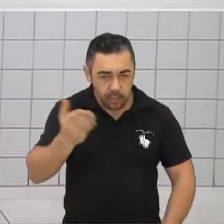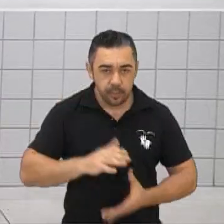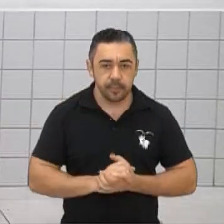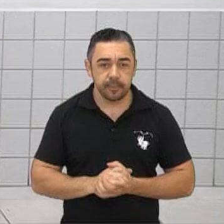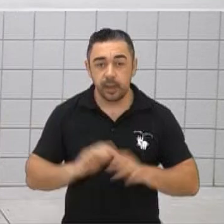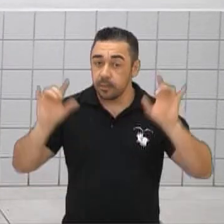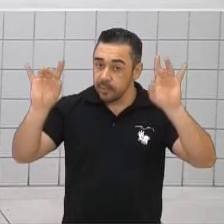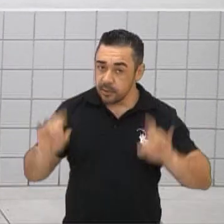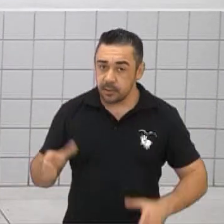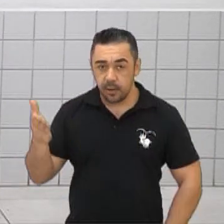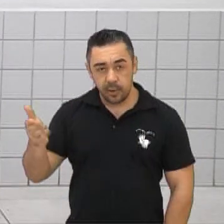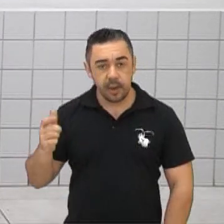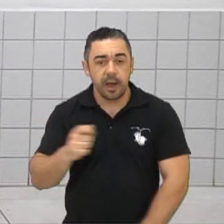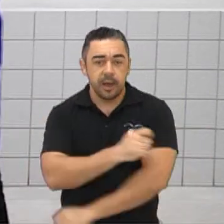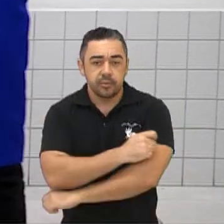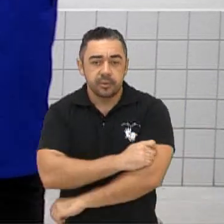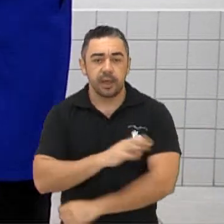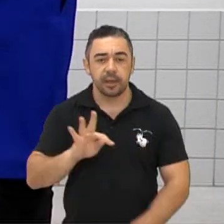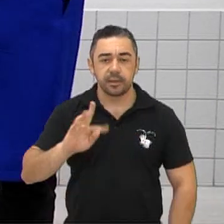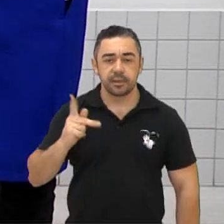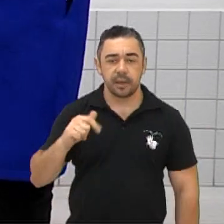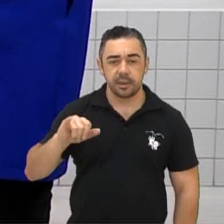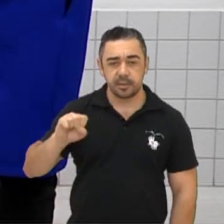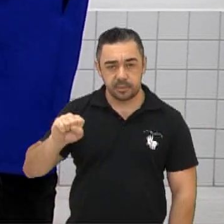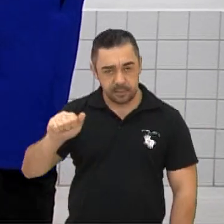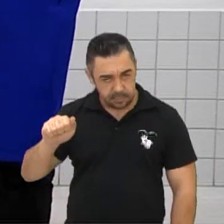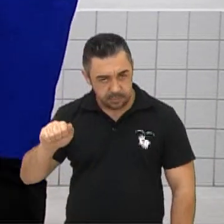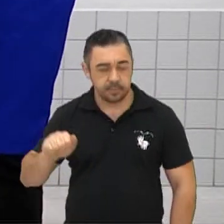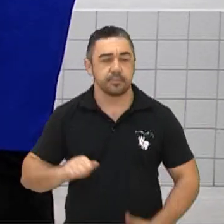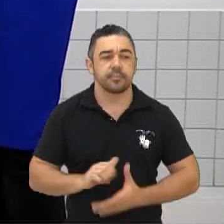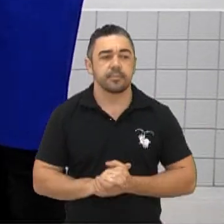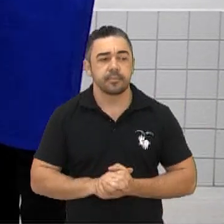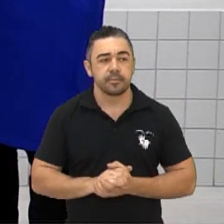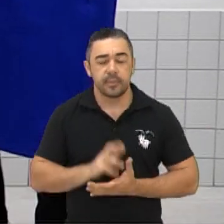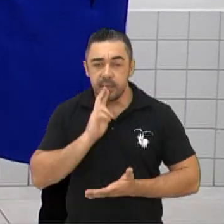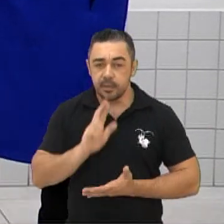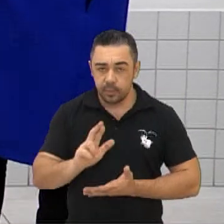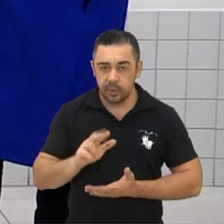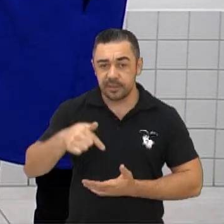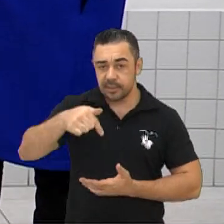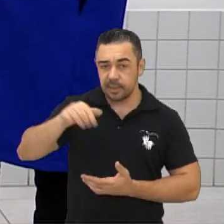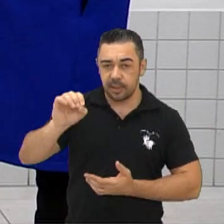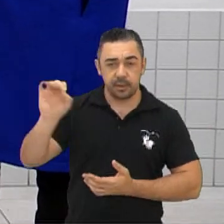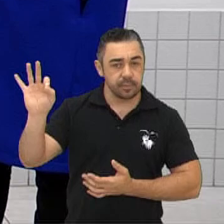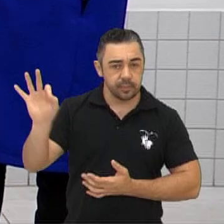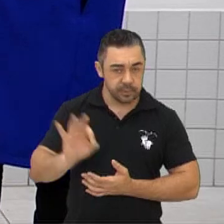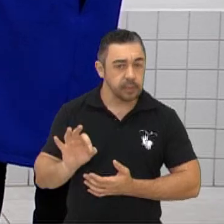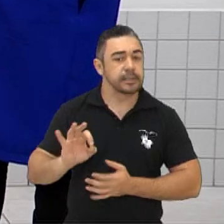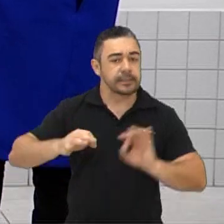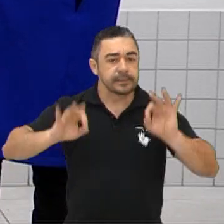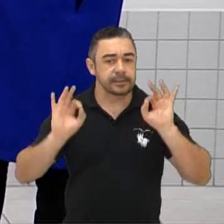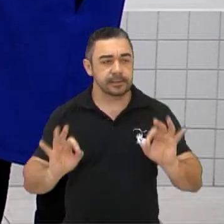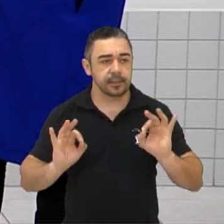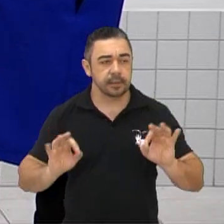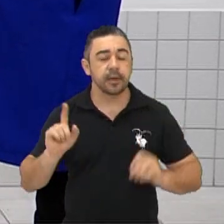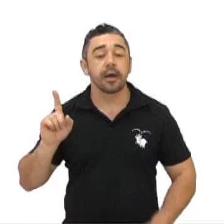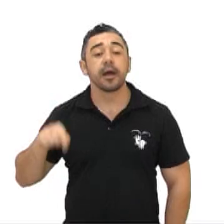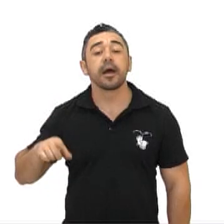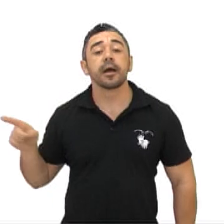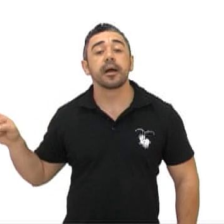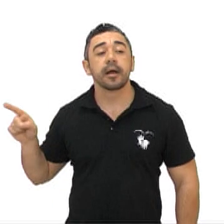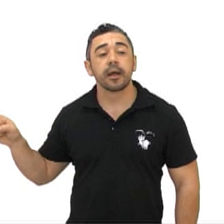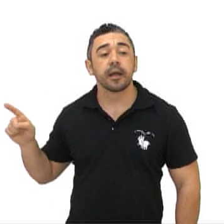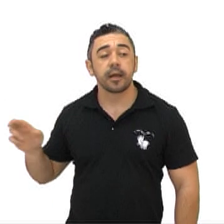Em especial para a nossa aluna Thaísa. Ok. Tivemos a resposta, 70% das pessoas acertaram. Qual que é a resposta,